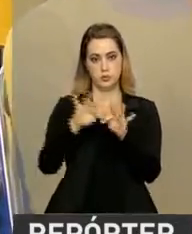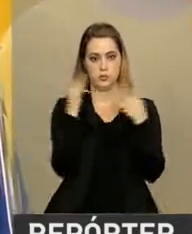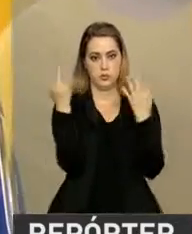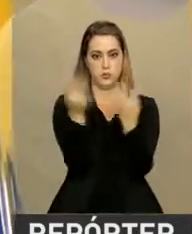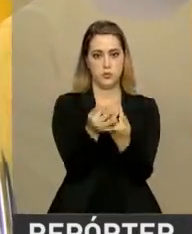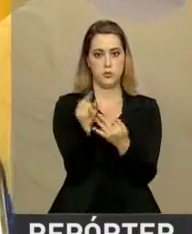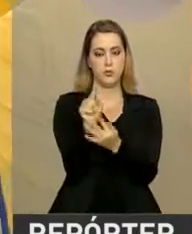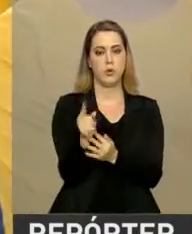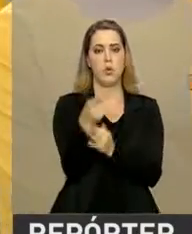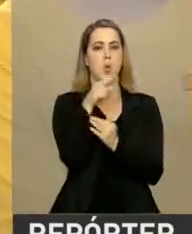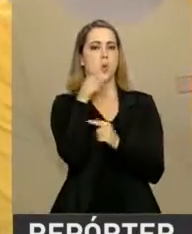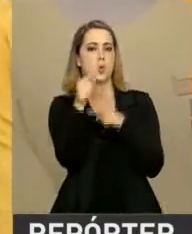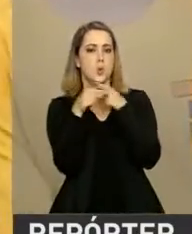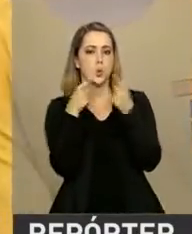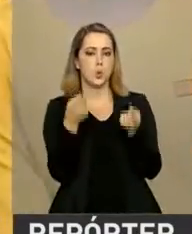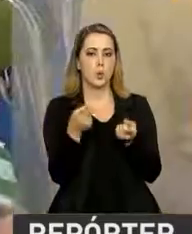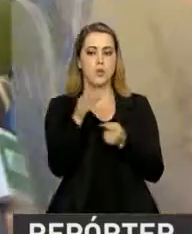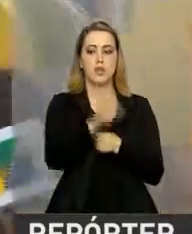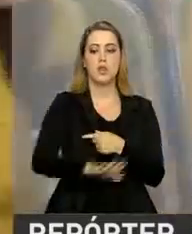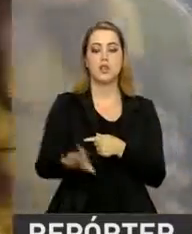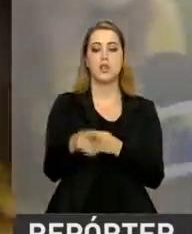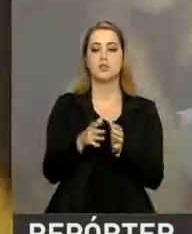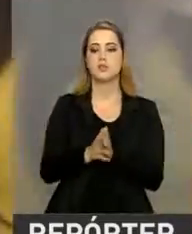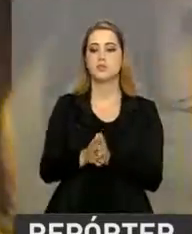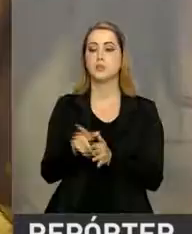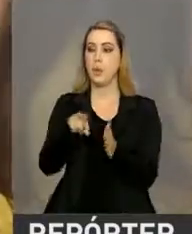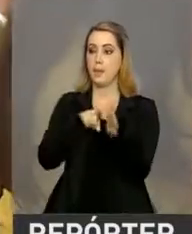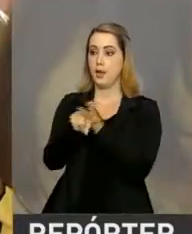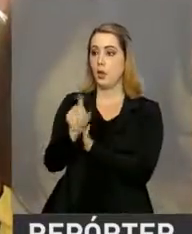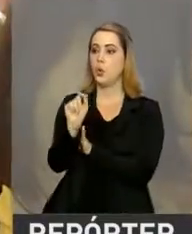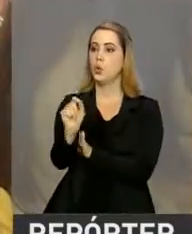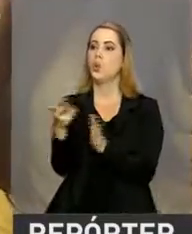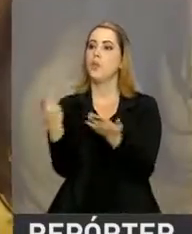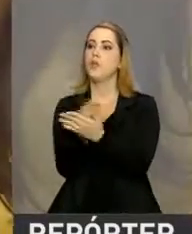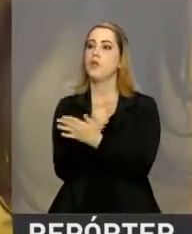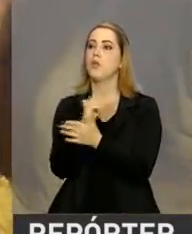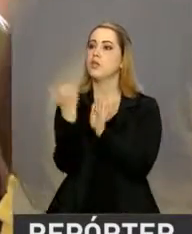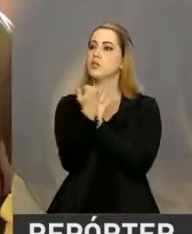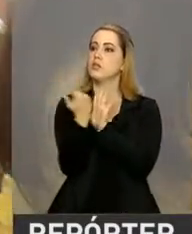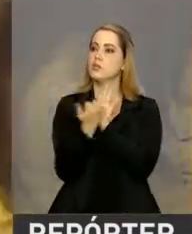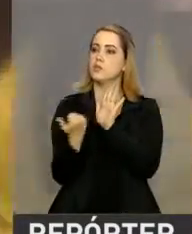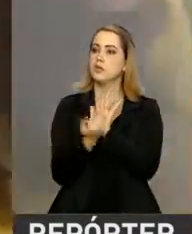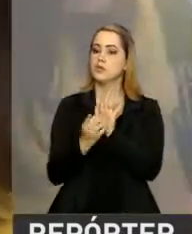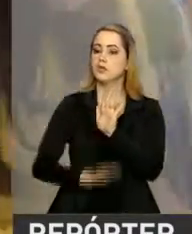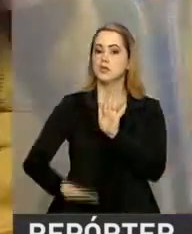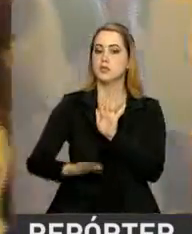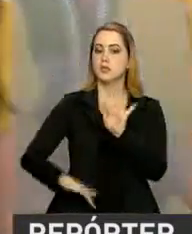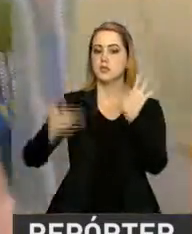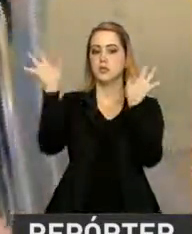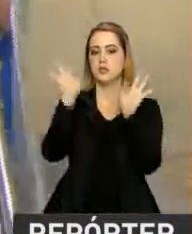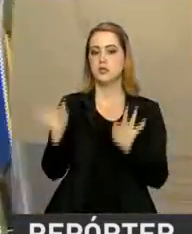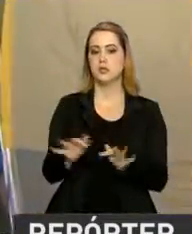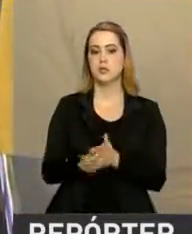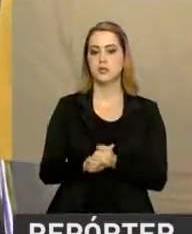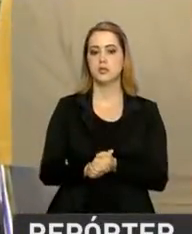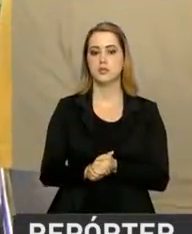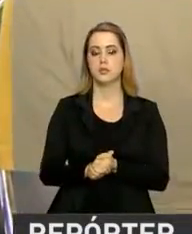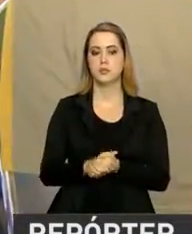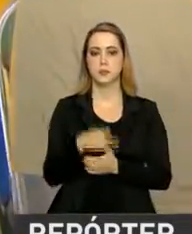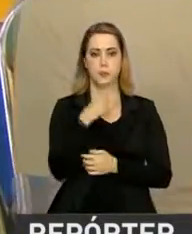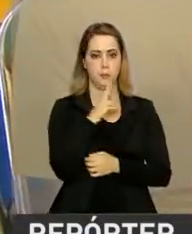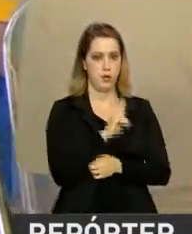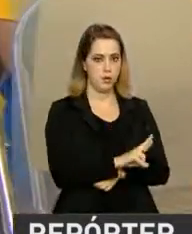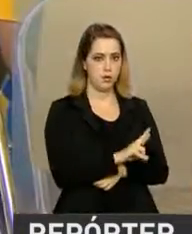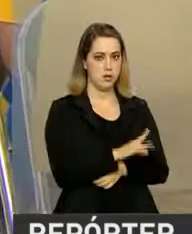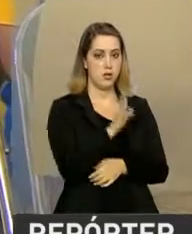tirou uma dúvida dos pequenos como é que funciona o programa criança feliz o programa criança feliz